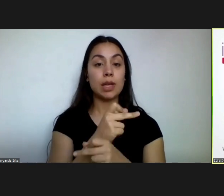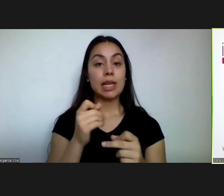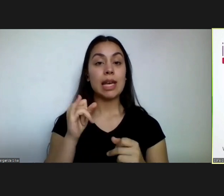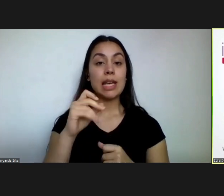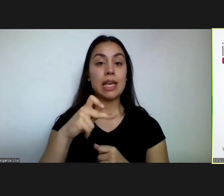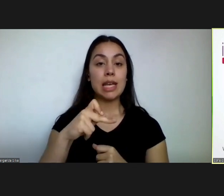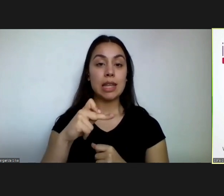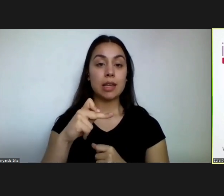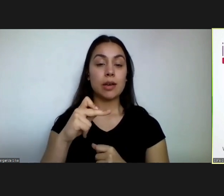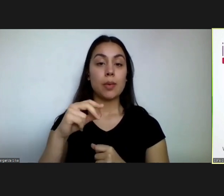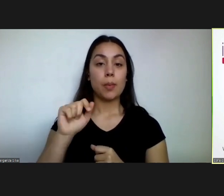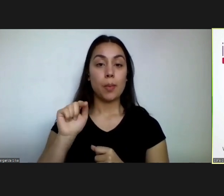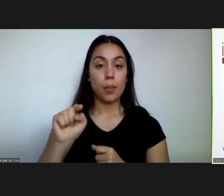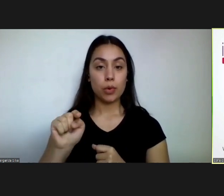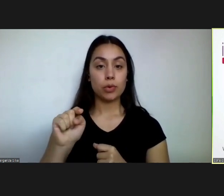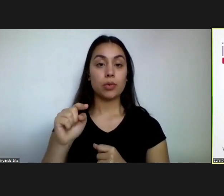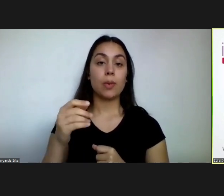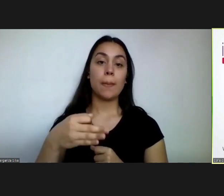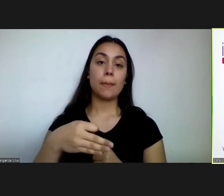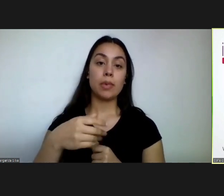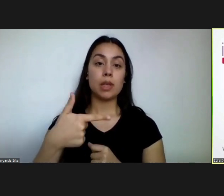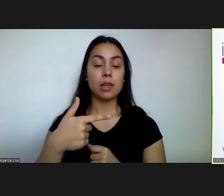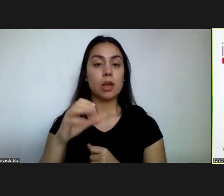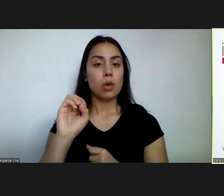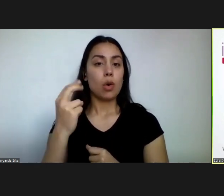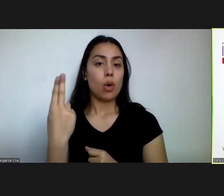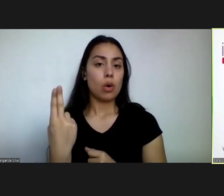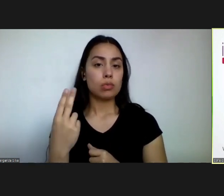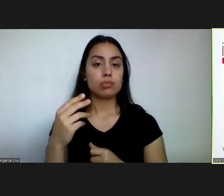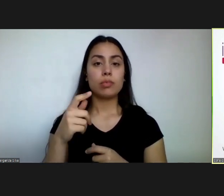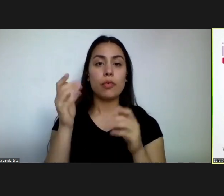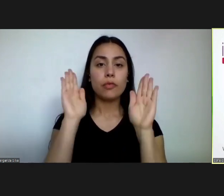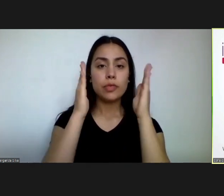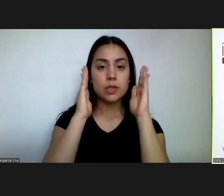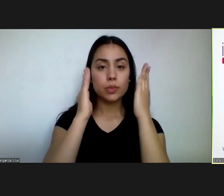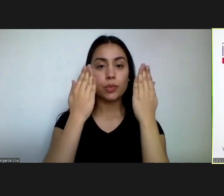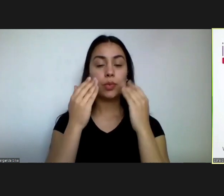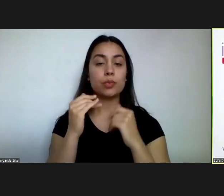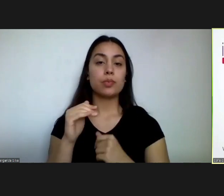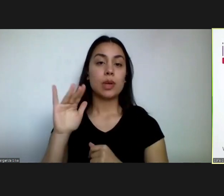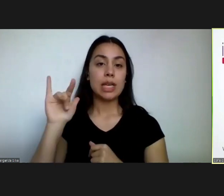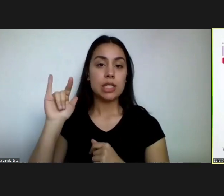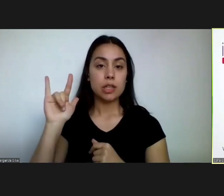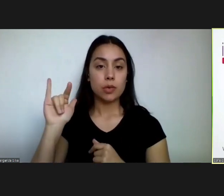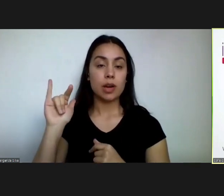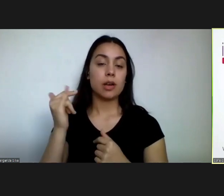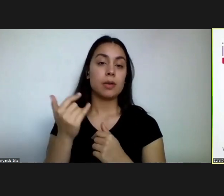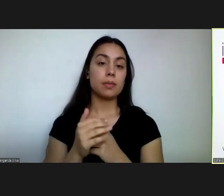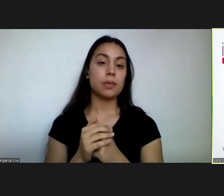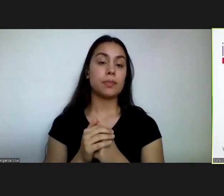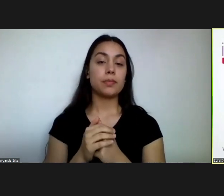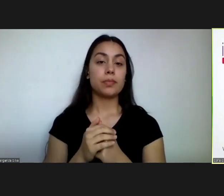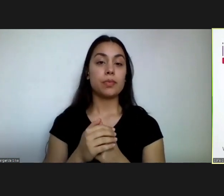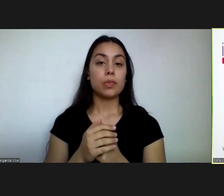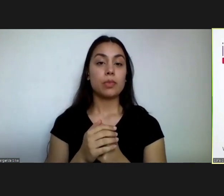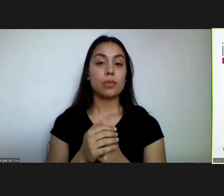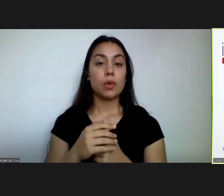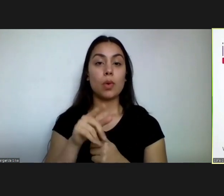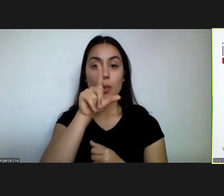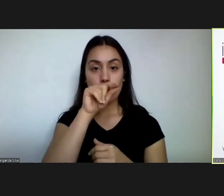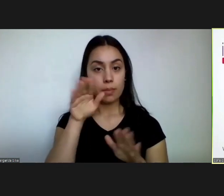www.ina.pt, ou a seguirem-nos nas vossas redes sociais preferidas, Facebook, Instagram, LinkedIn, Twitter ou no